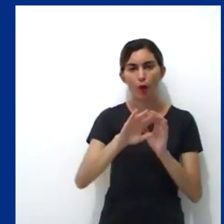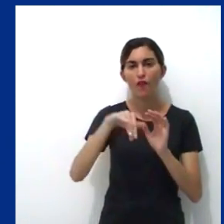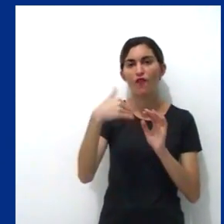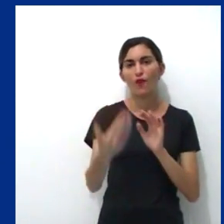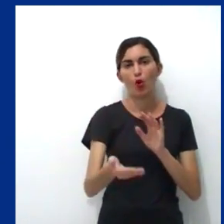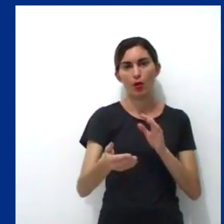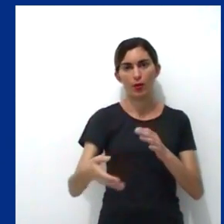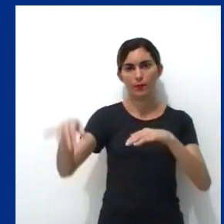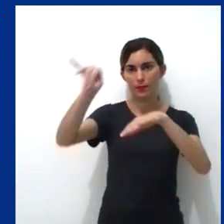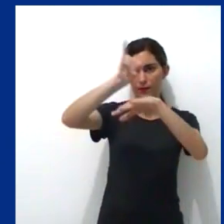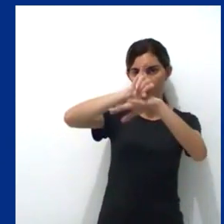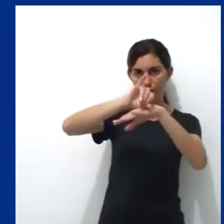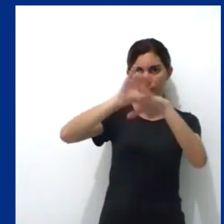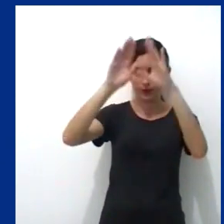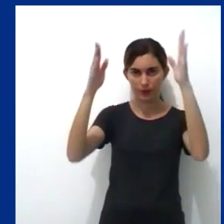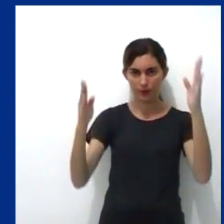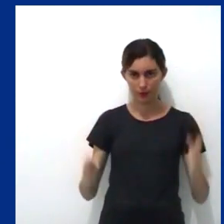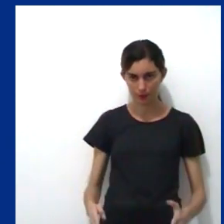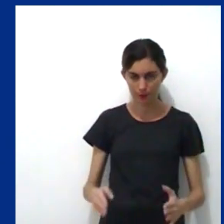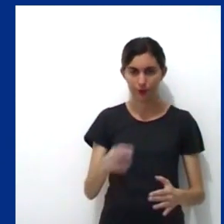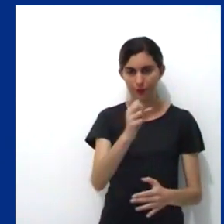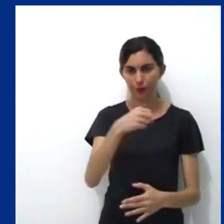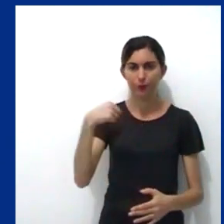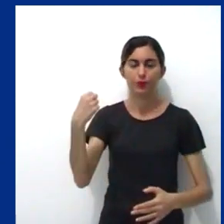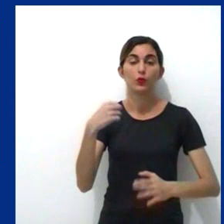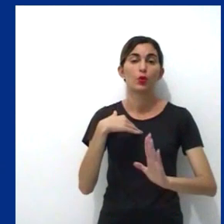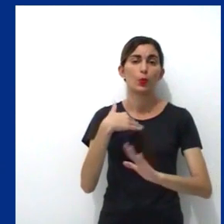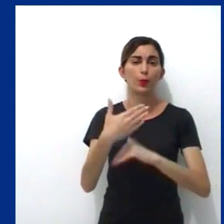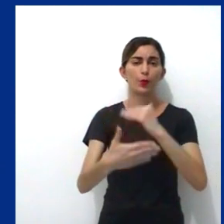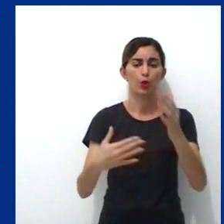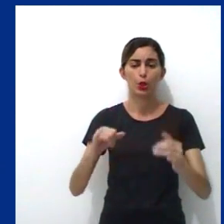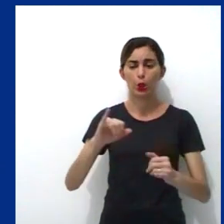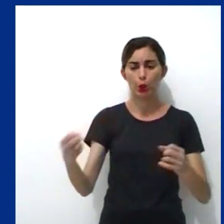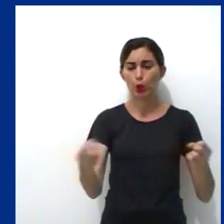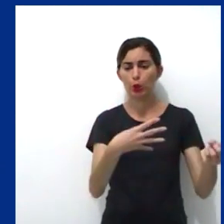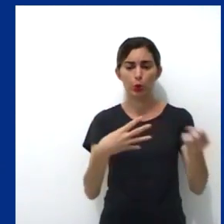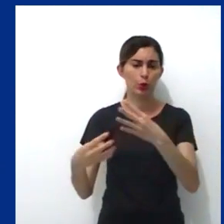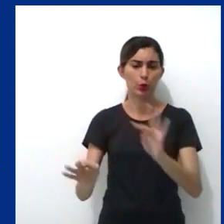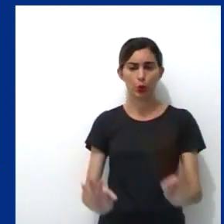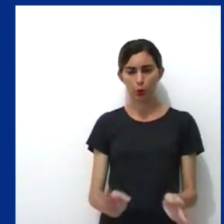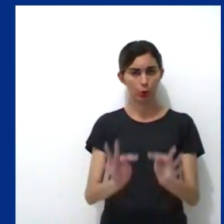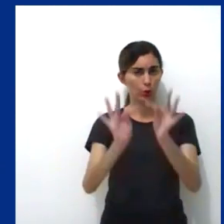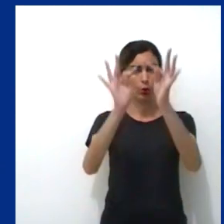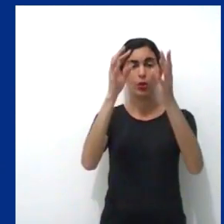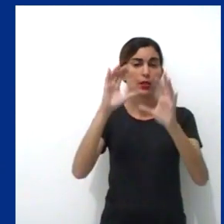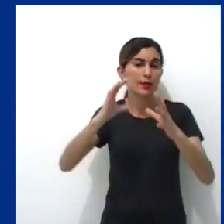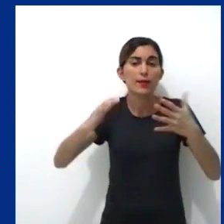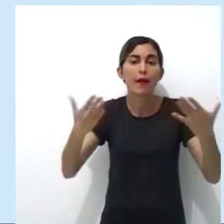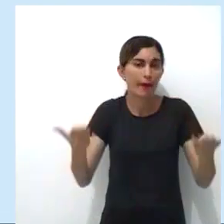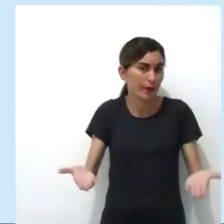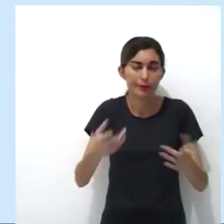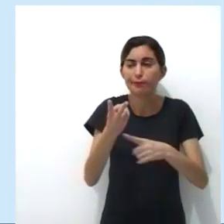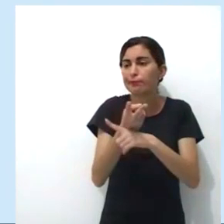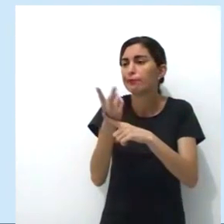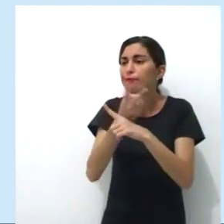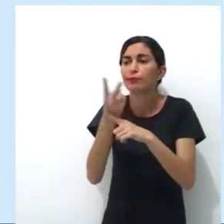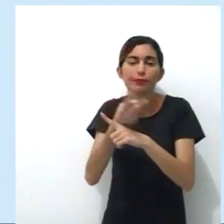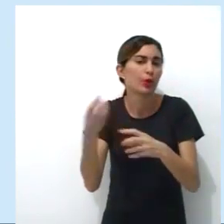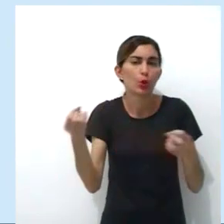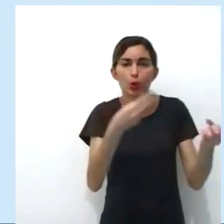para vocês o exemplo de como era a geladeira no passado. em 1913. Isso